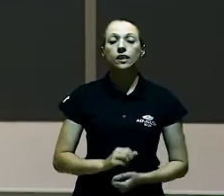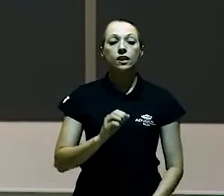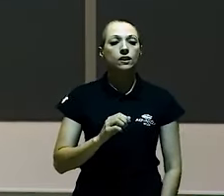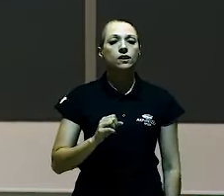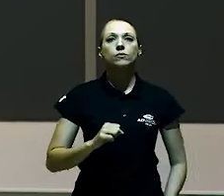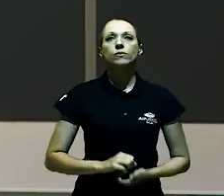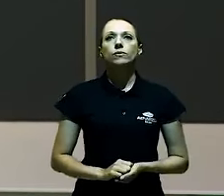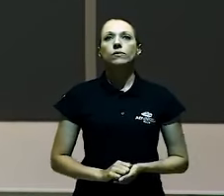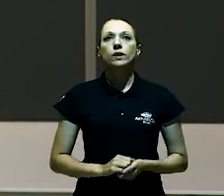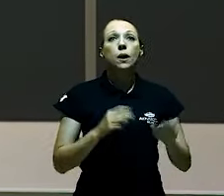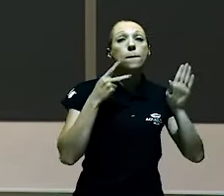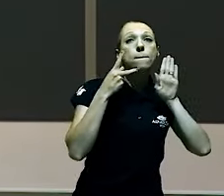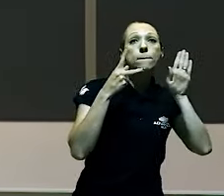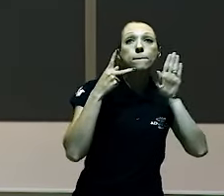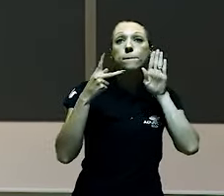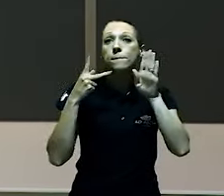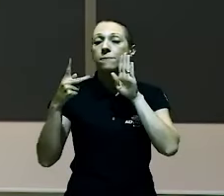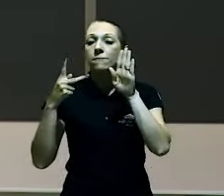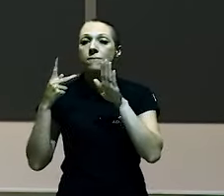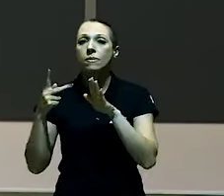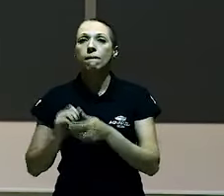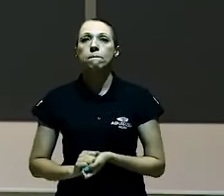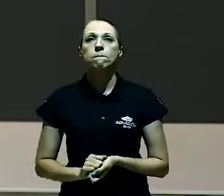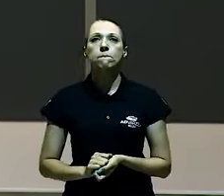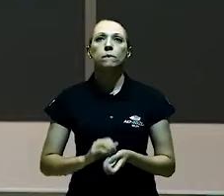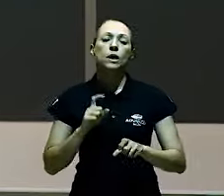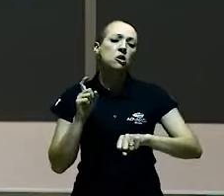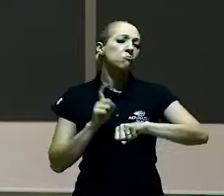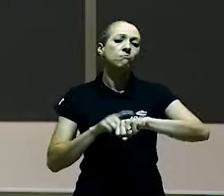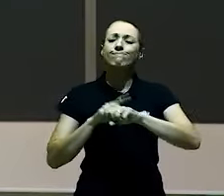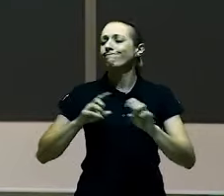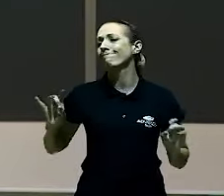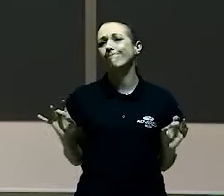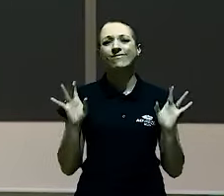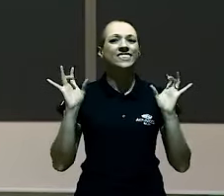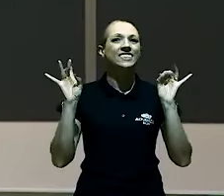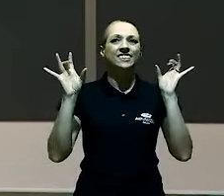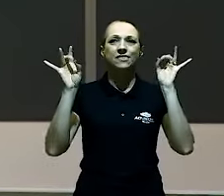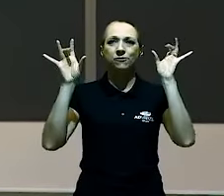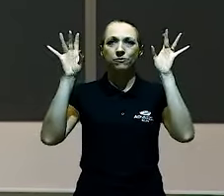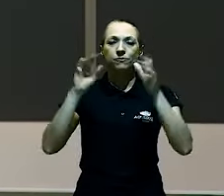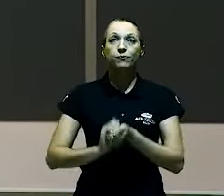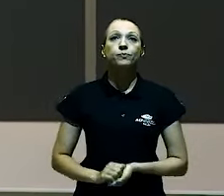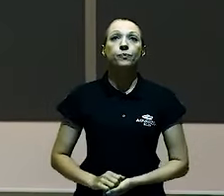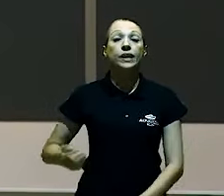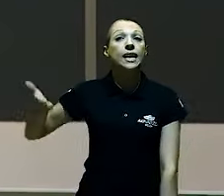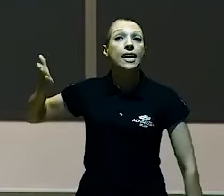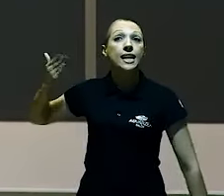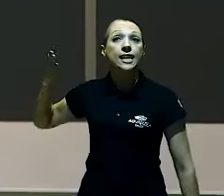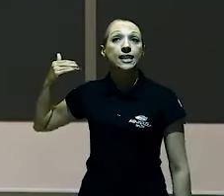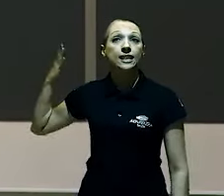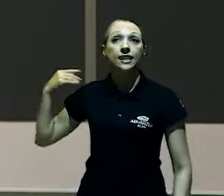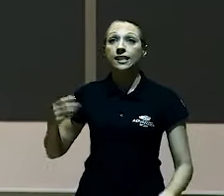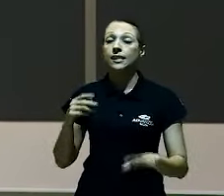tempo também especial, porque no tempo de Jonas há uma atividade profética muito grande. Ele profetiza em um tempo muito próximo